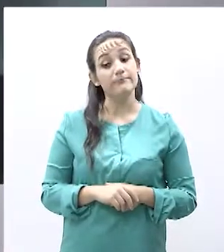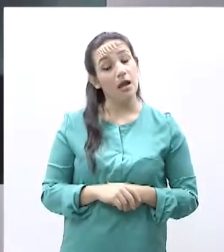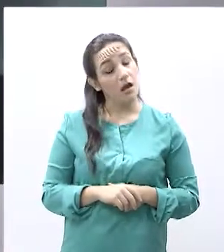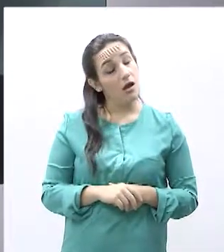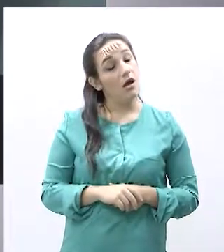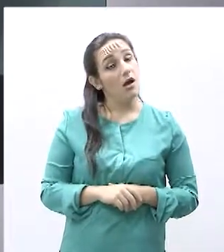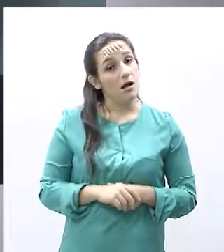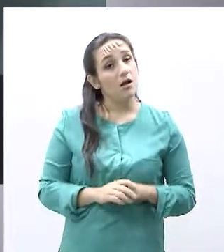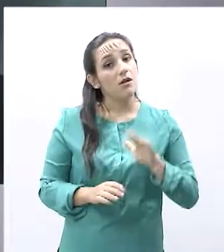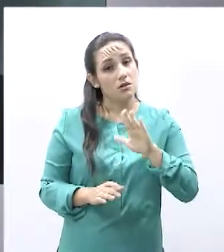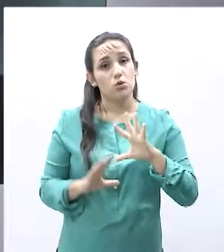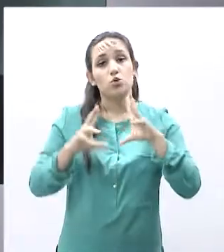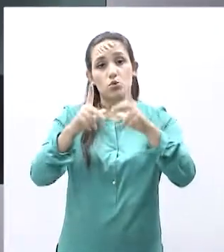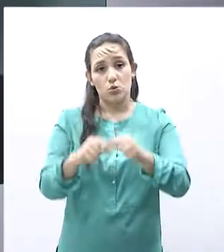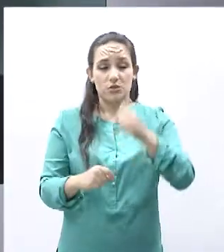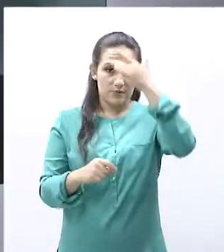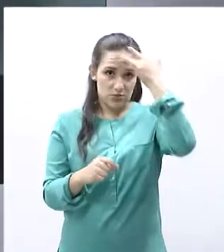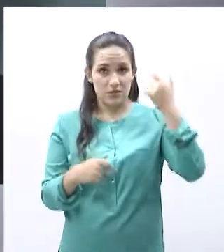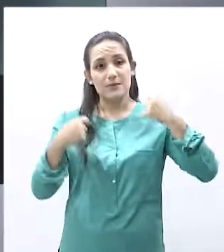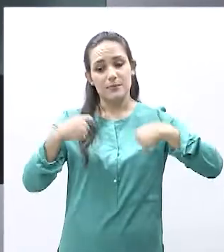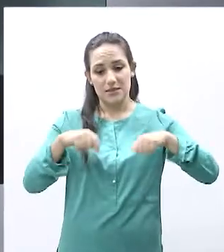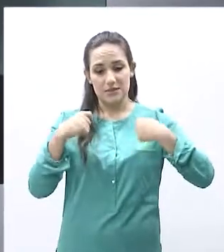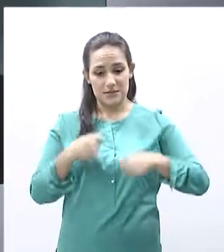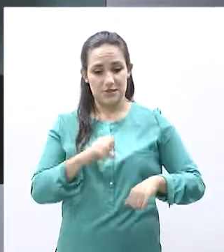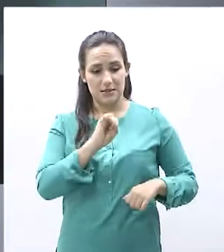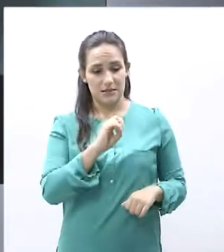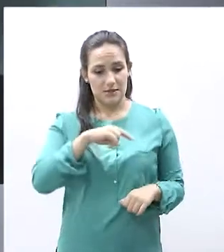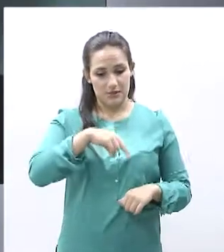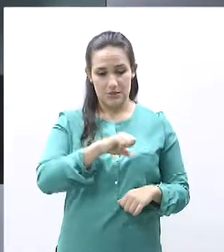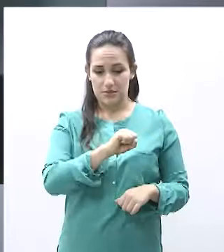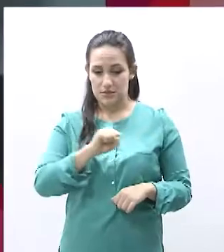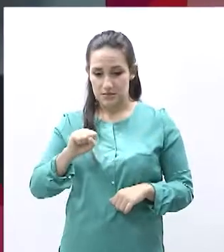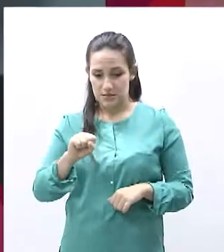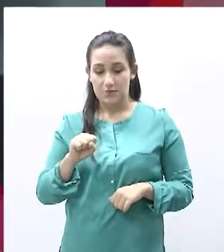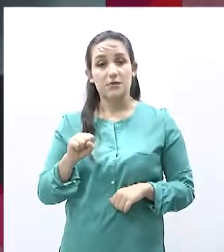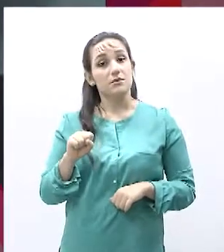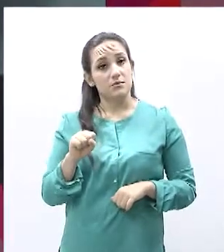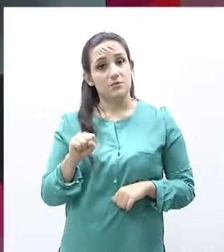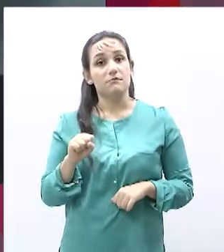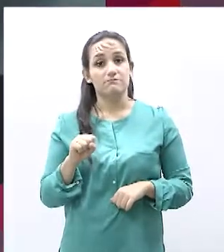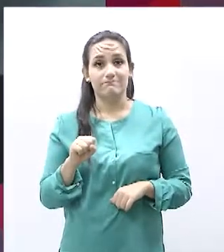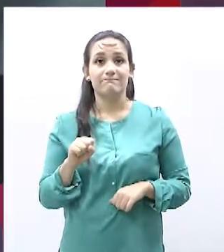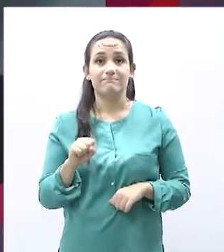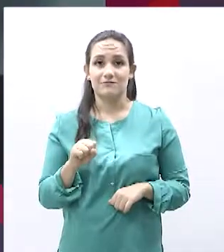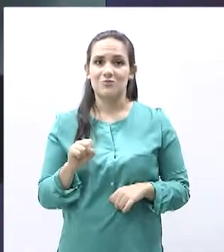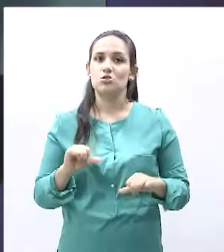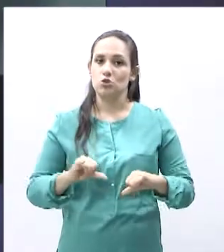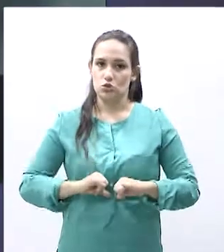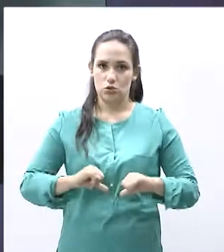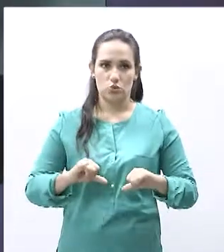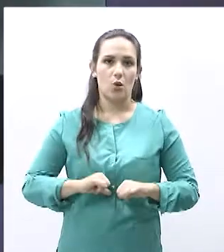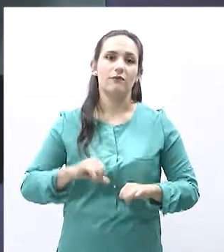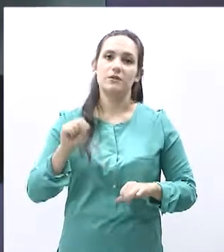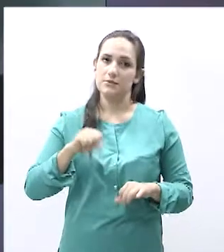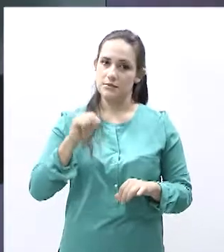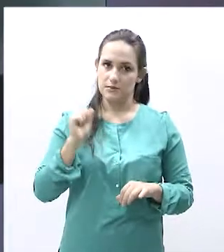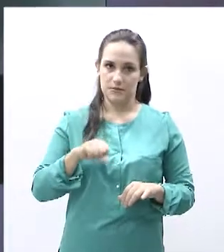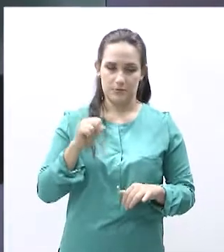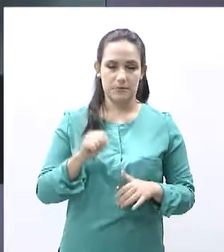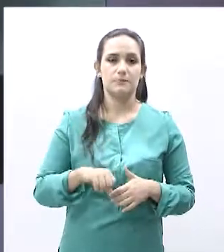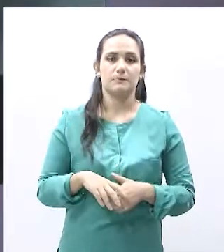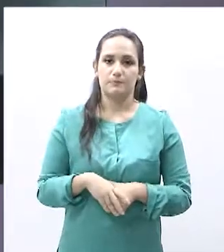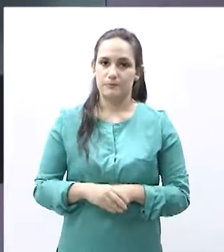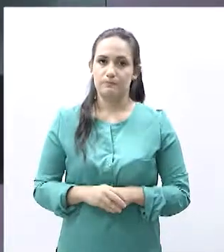de todo mundo que depende do sistema do INSS e do INSS tem sofrido muito.